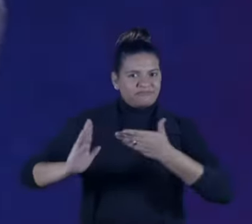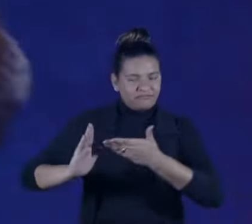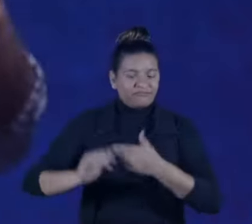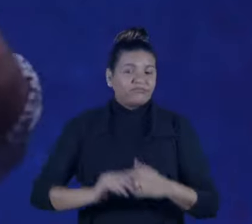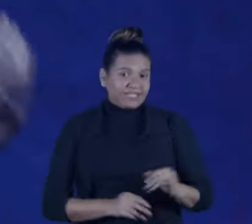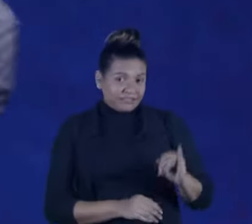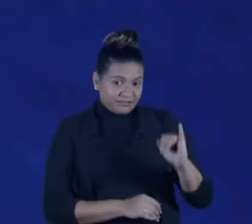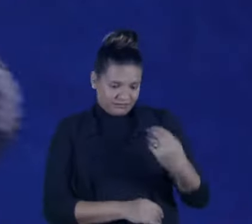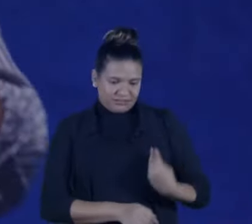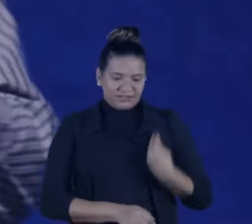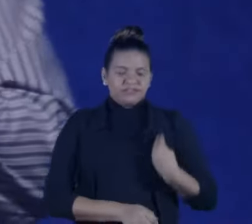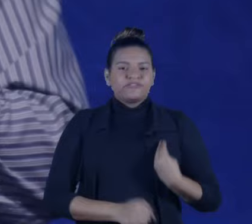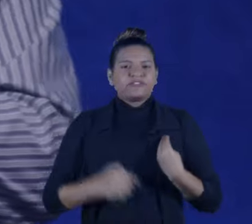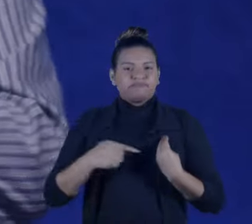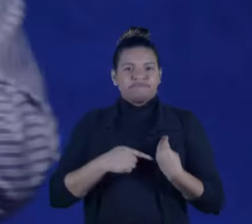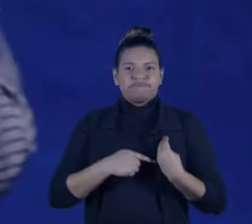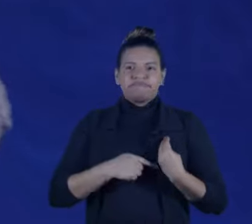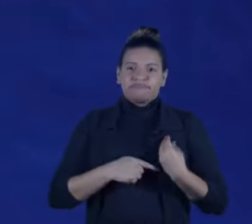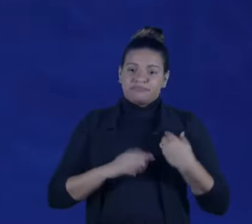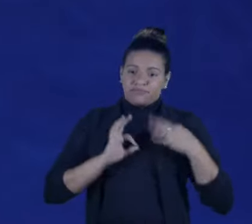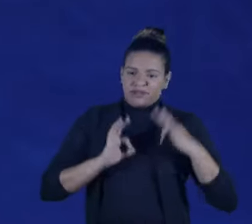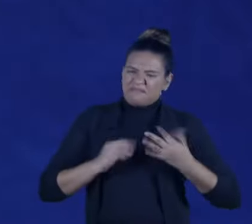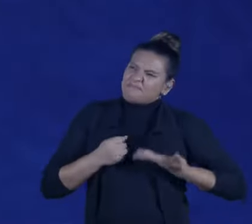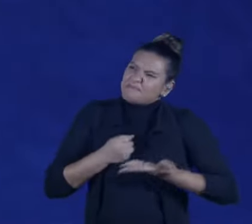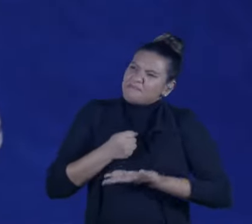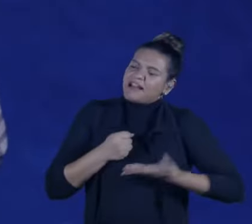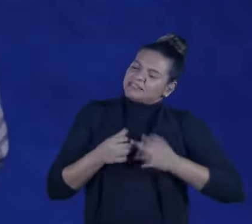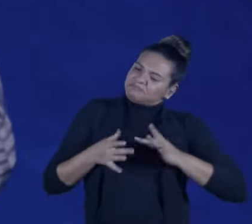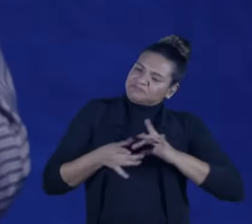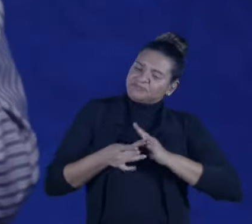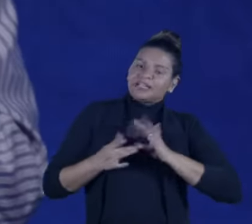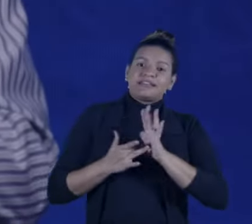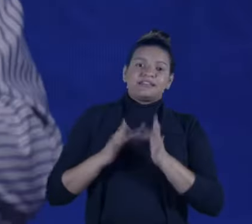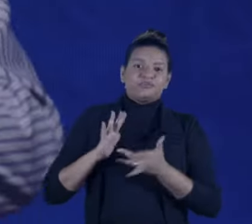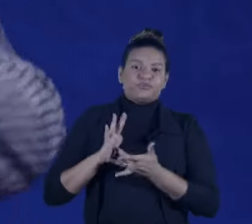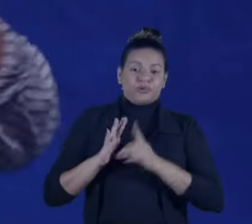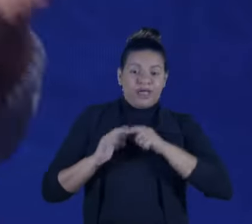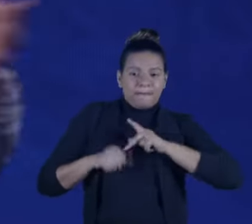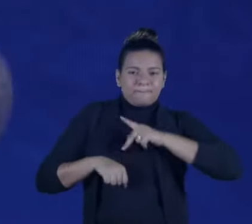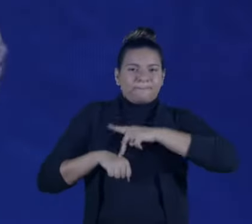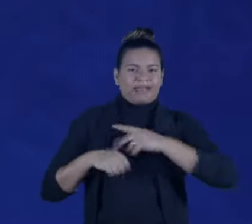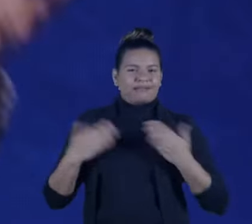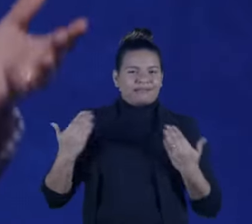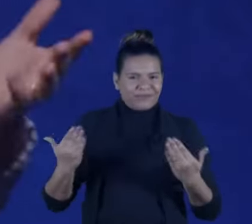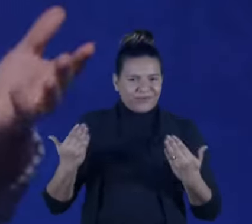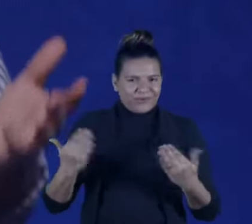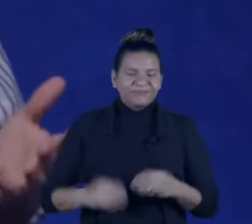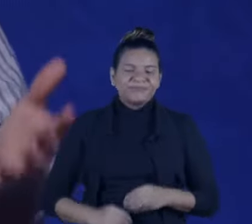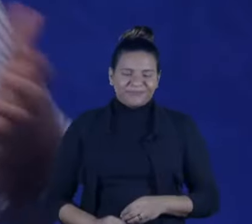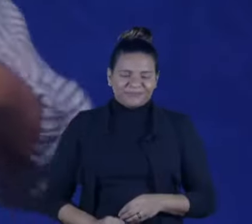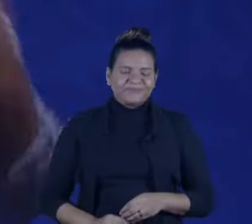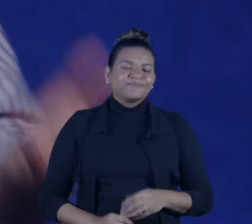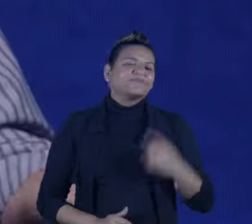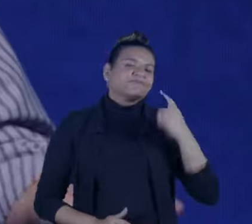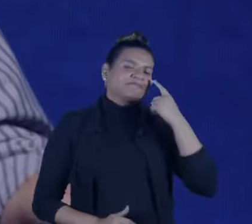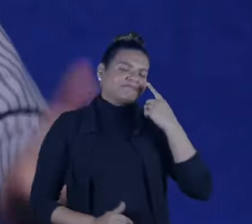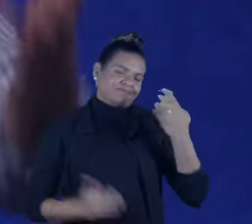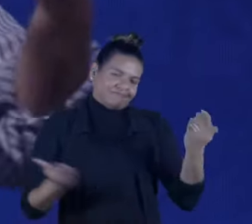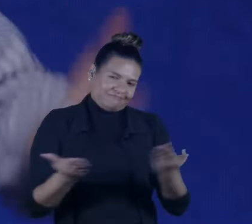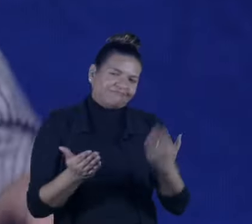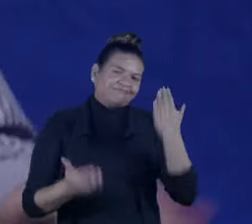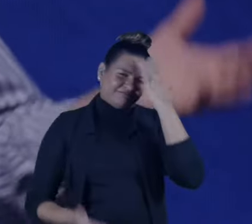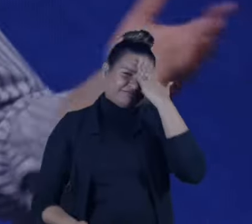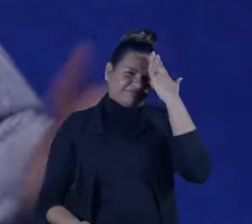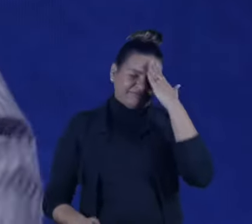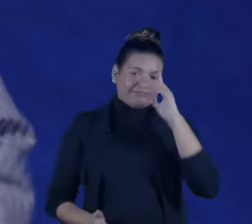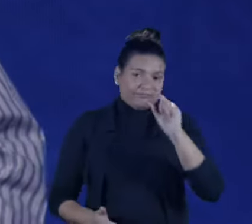O fundamento, ou a fundação, naquele tempo, era mais ou menos simples. Hoje em dia todo mundo sabe, né, que a parte mais importante